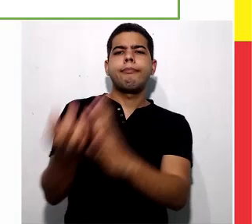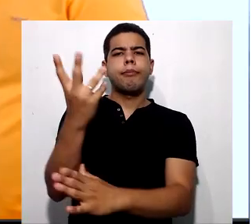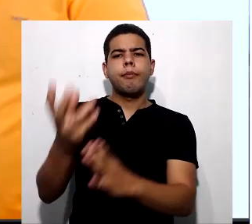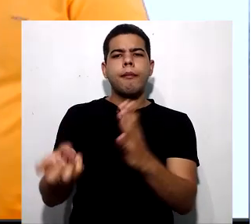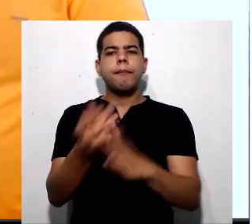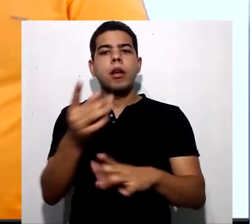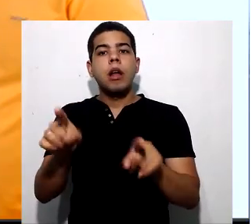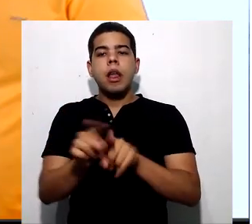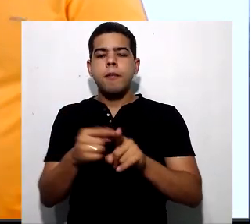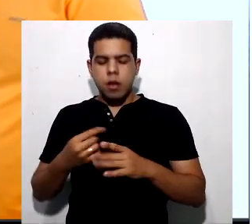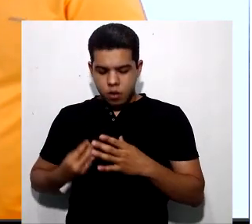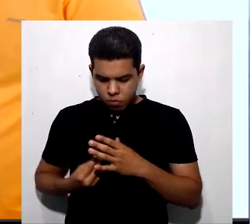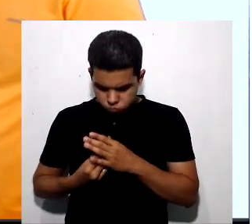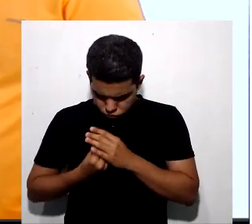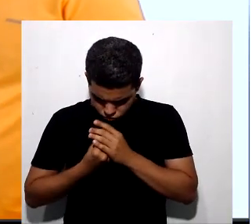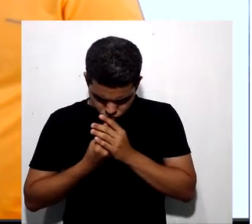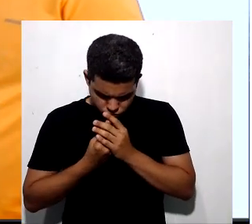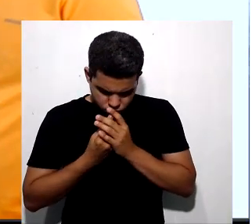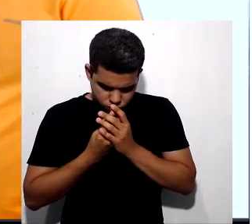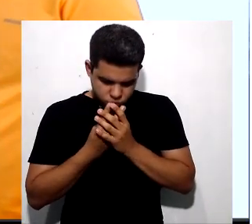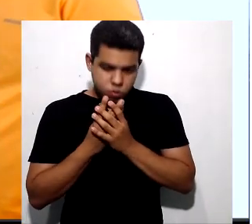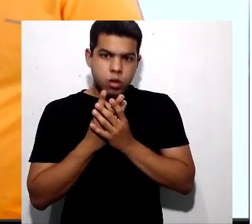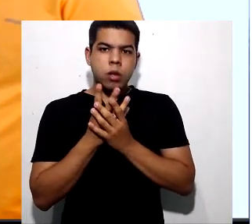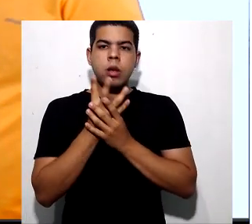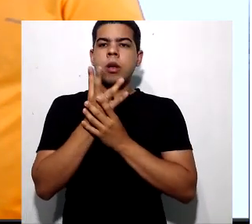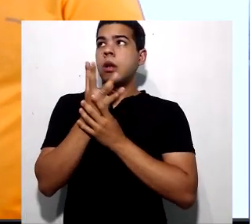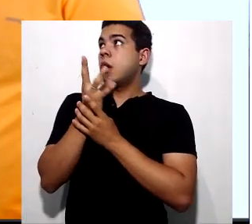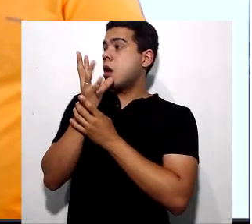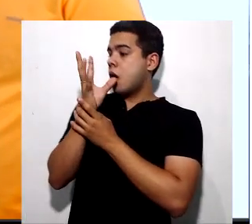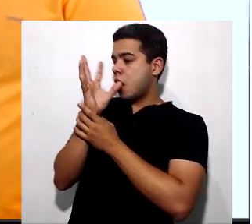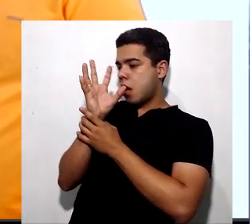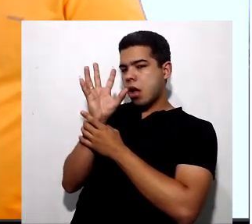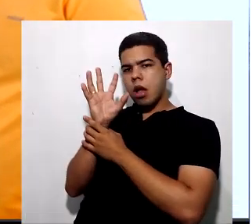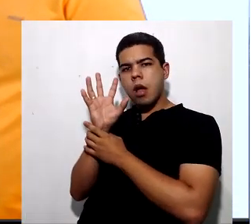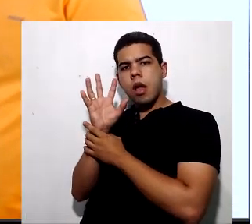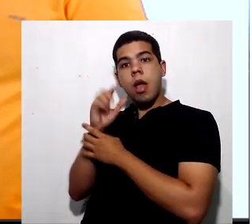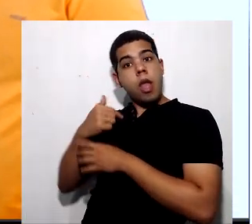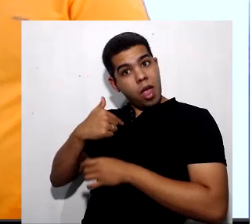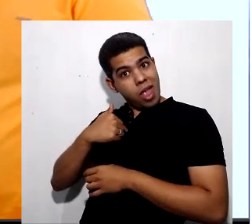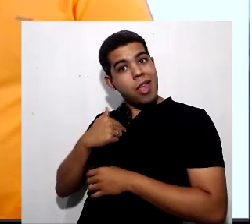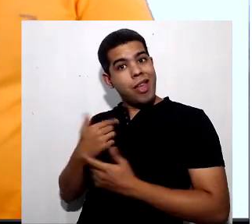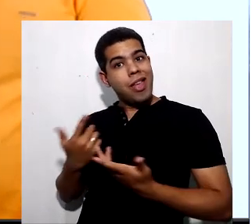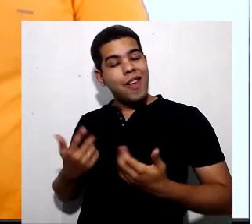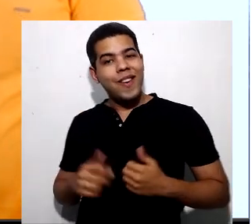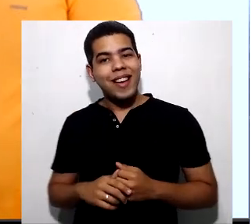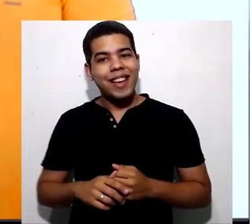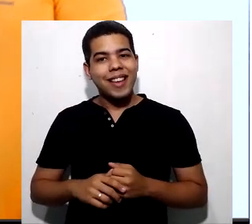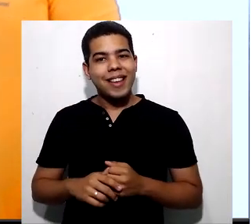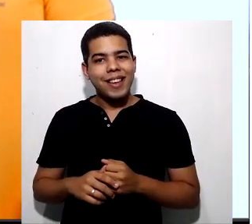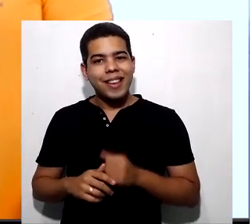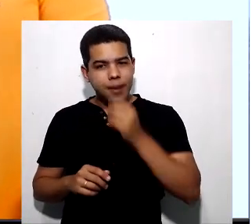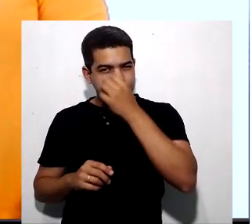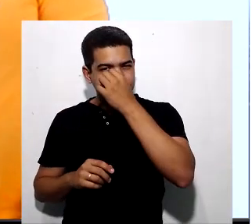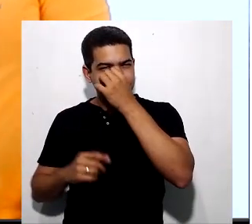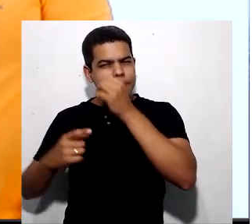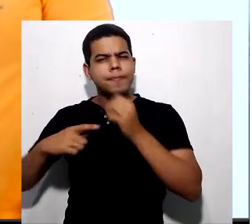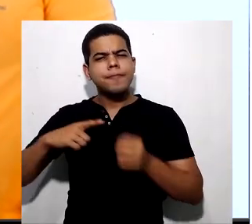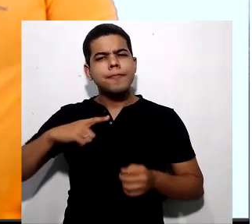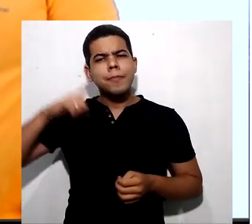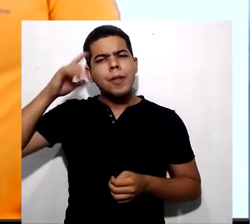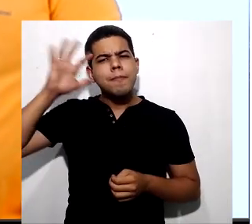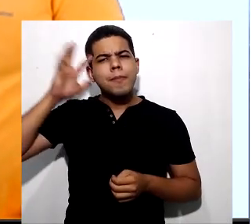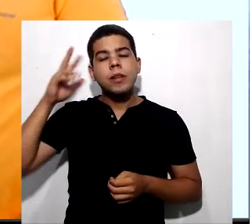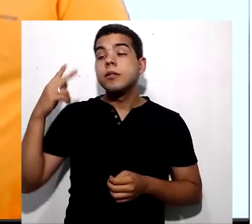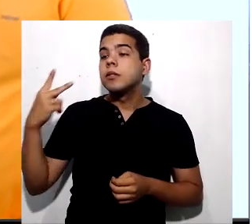coisa, é um pensamento dela que, não vou dizer ao pé da letra, mas há um pensamento dela que ela fala justamente que nós